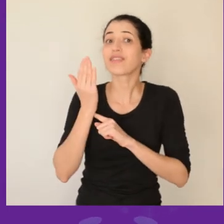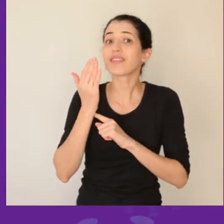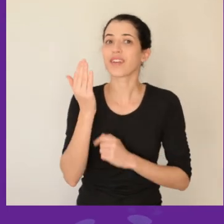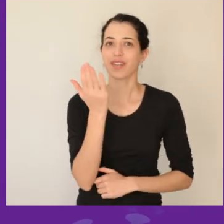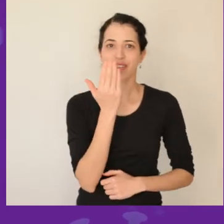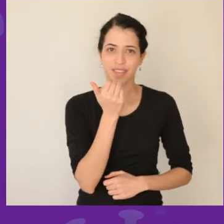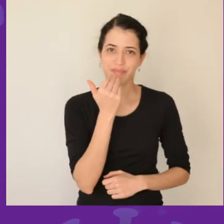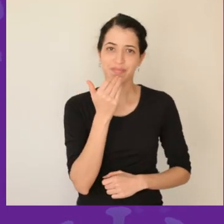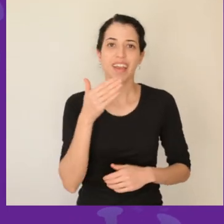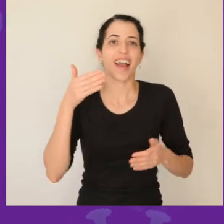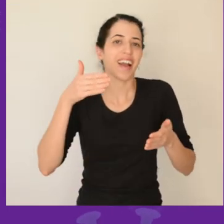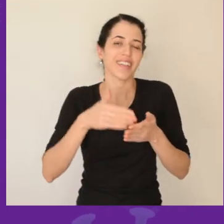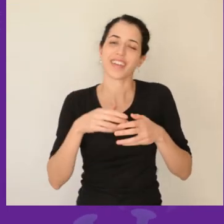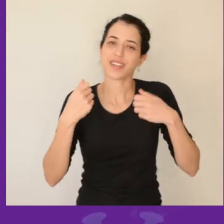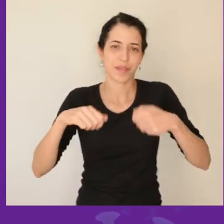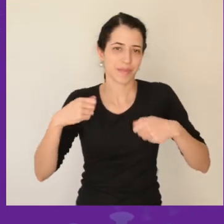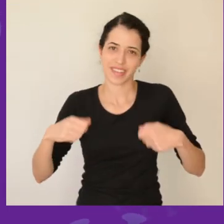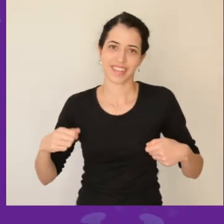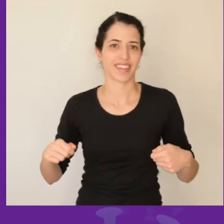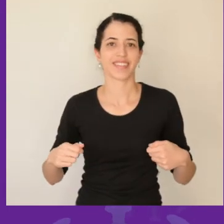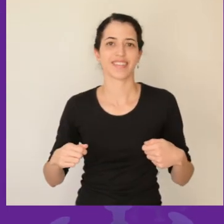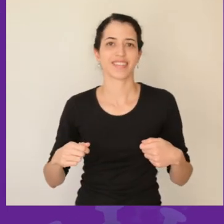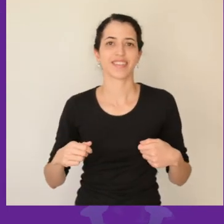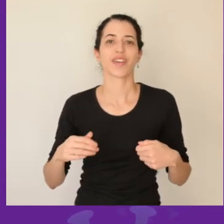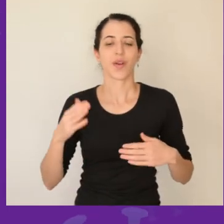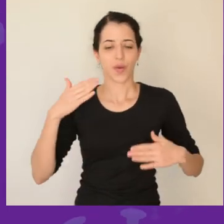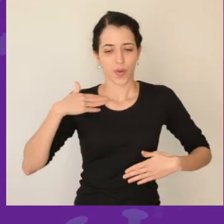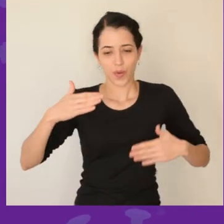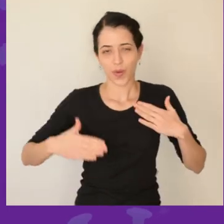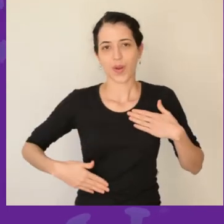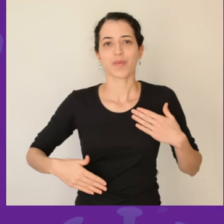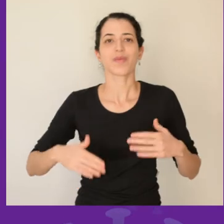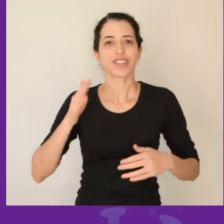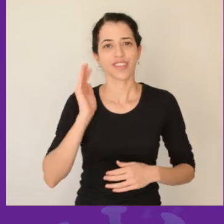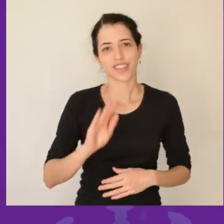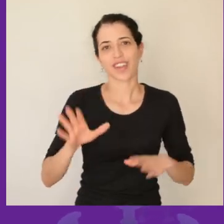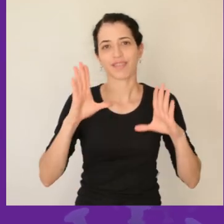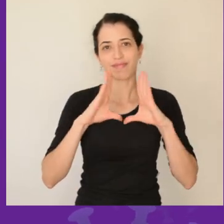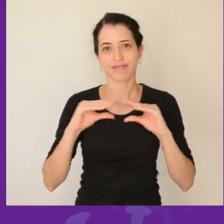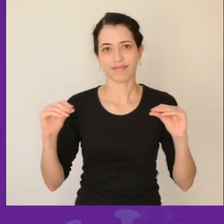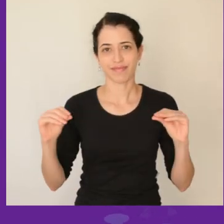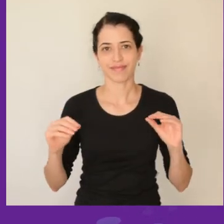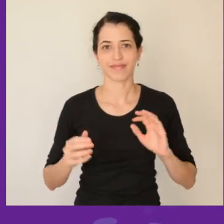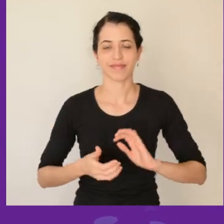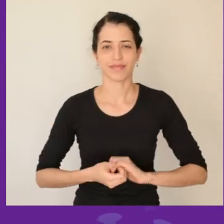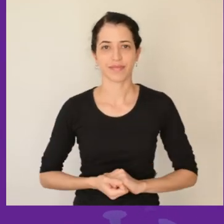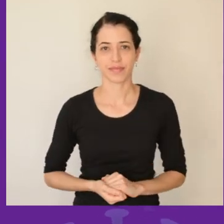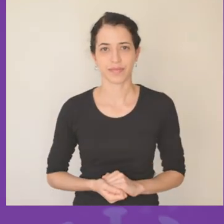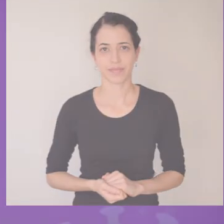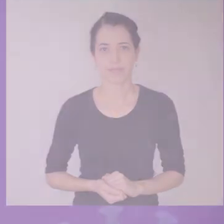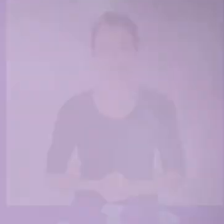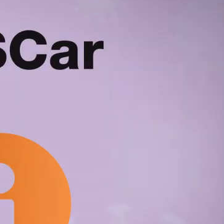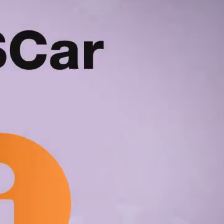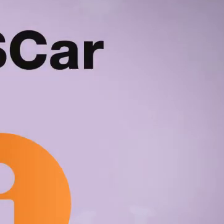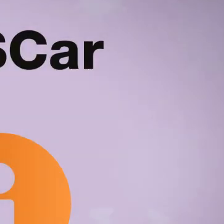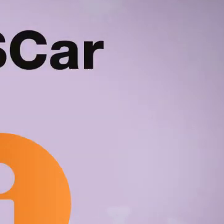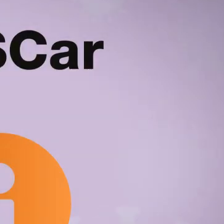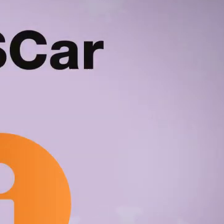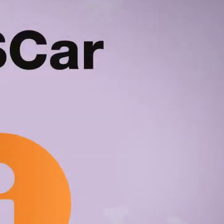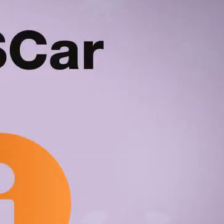precisa mais ficar dando aquele suporte porque o organismo já conseguiu se livrar da causa do problema